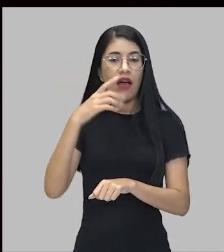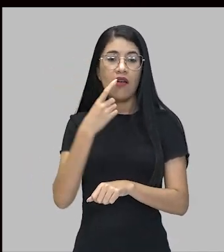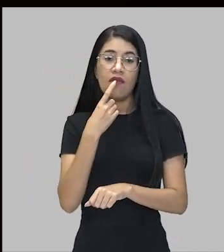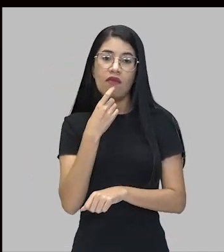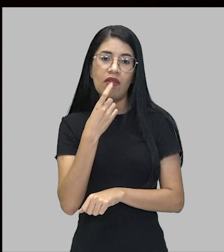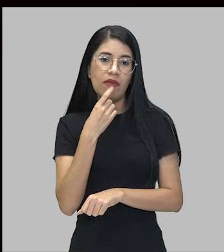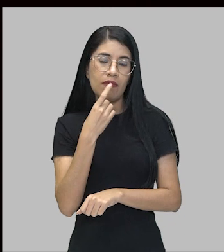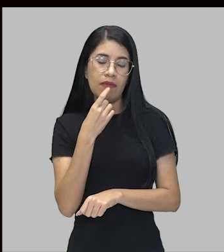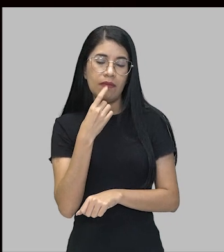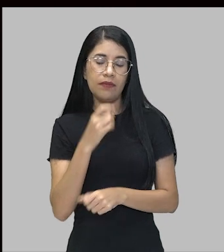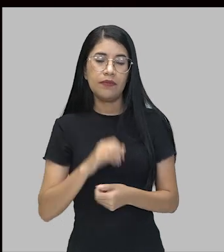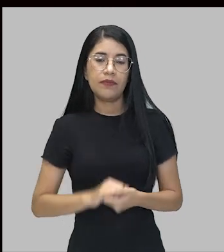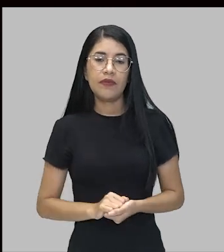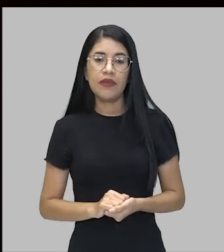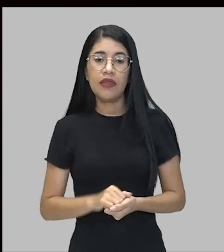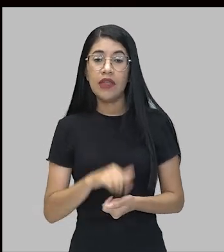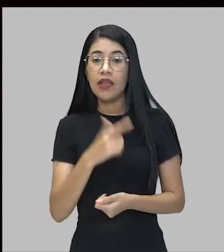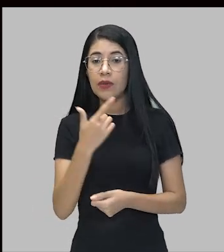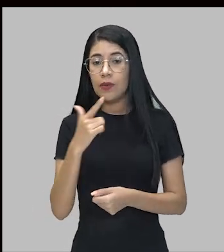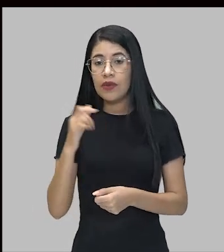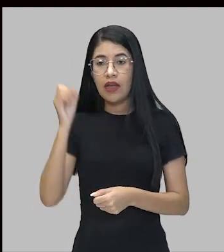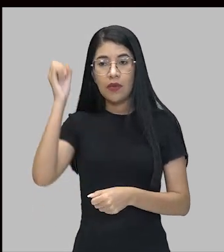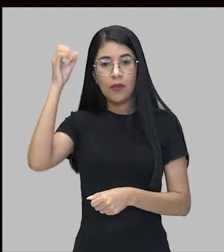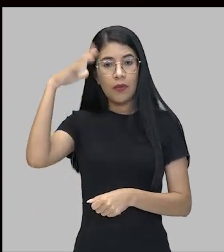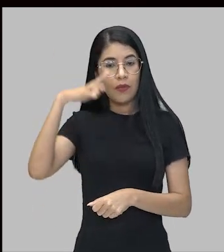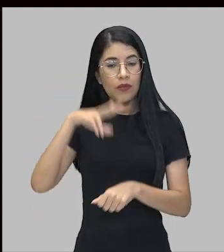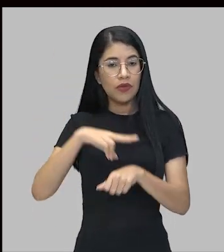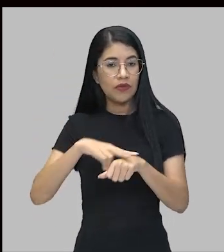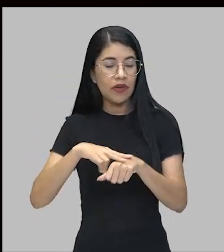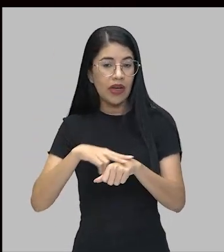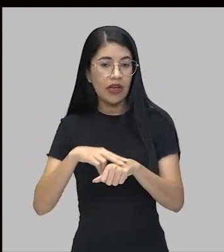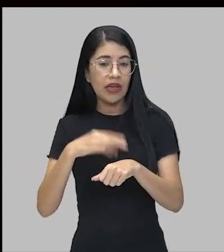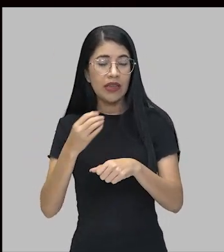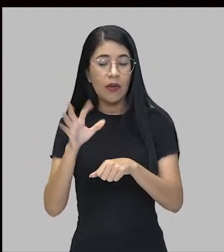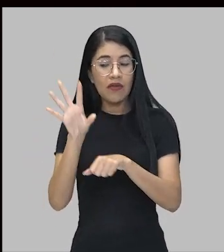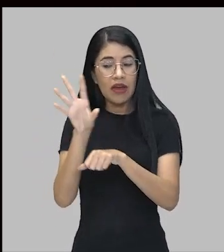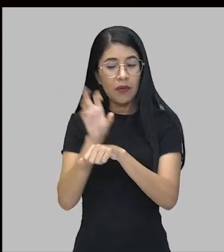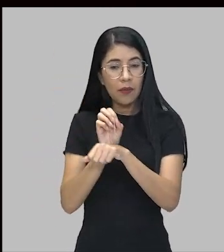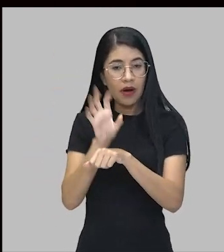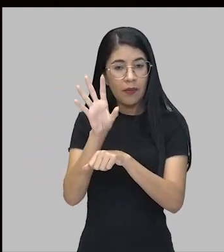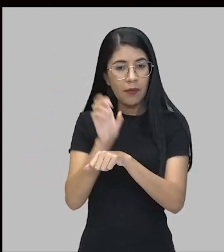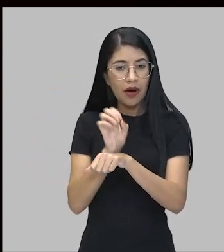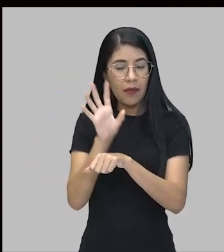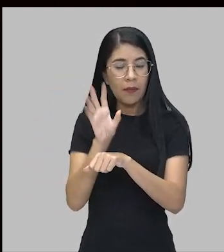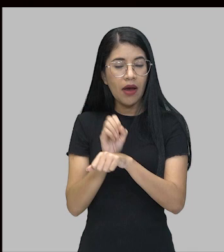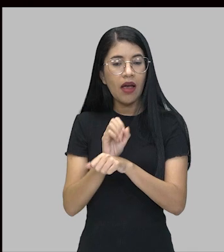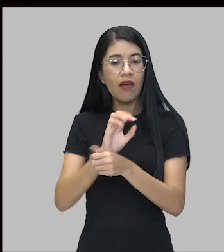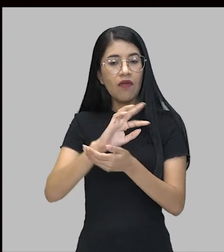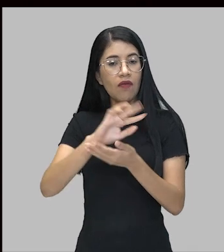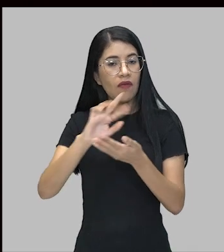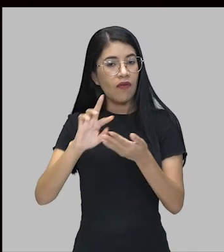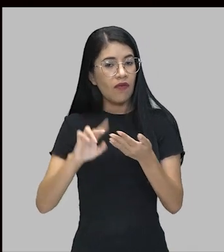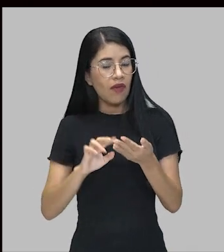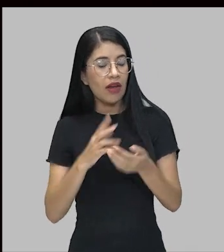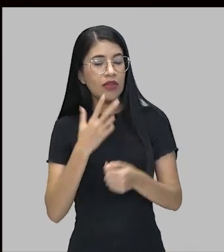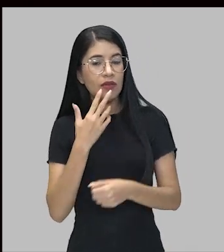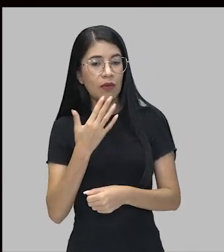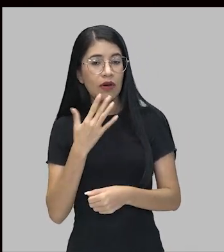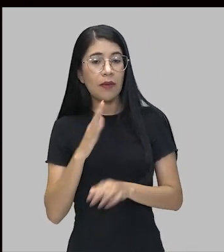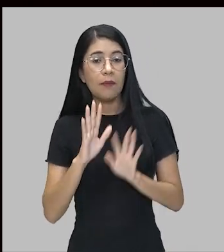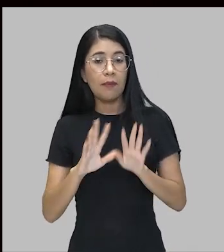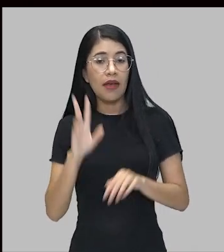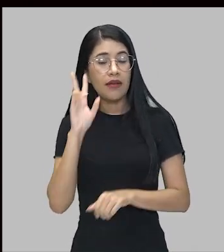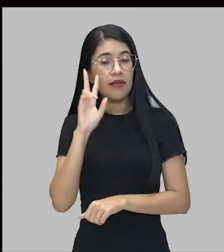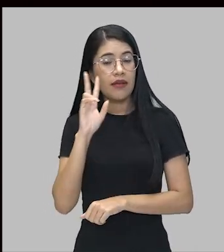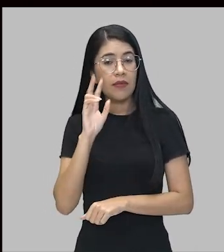nele. Como não tem luz verde chegando nele, então ele vai absorver todas essas cores. Lembrem vocês que um